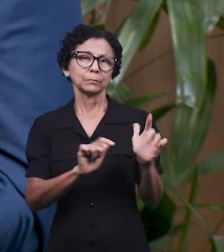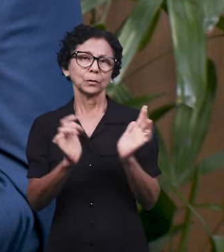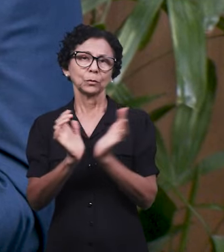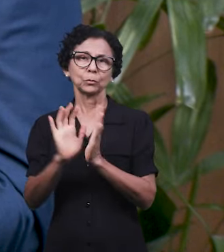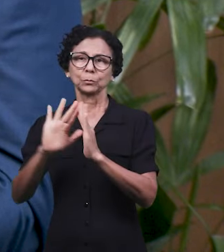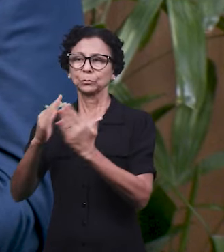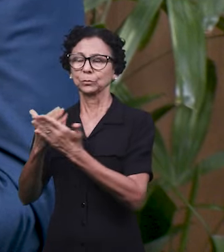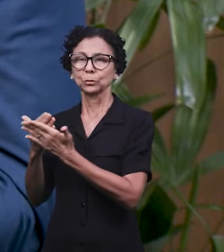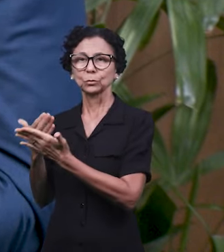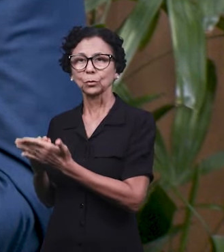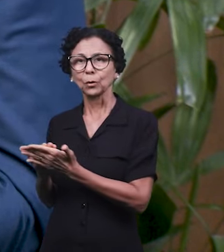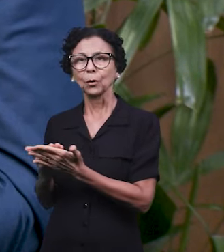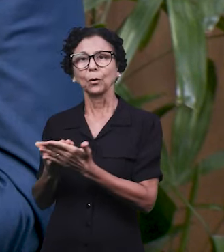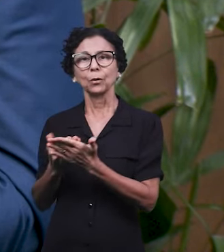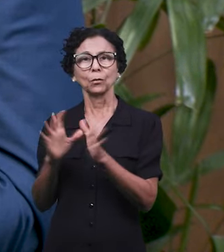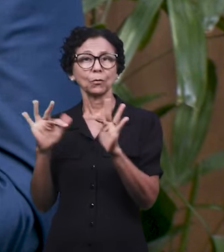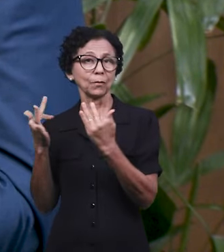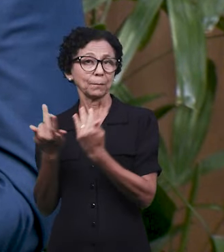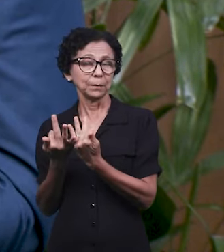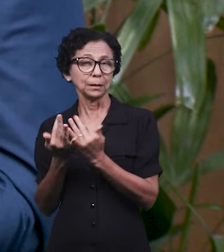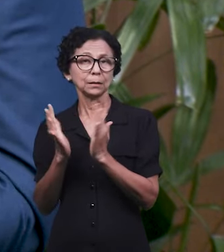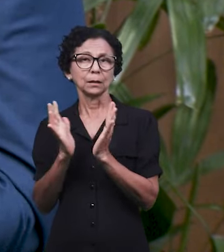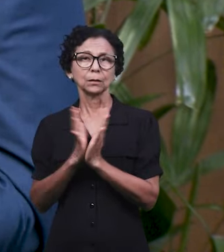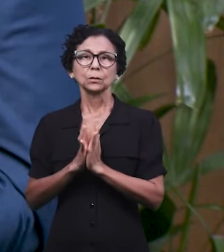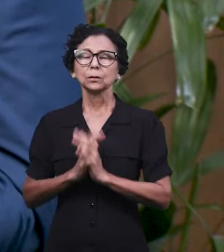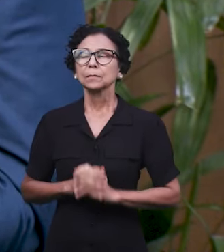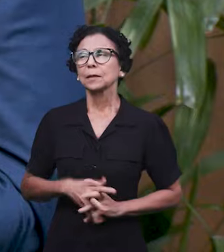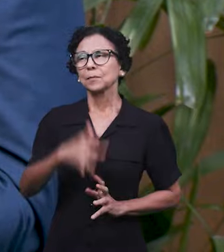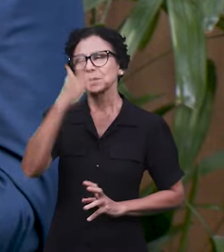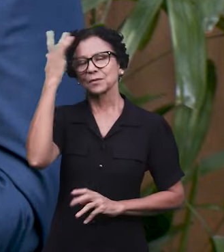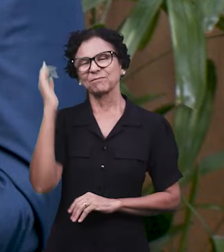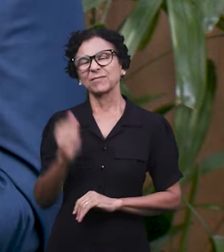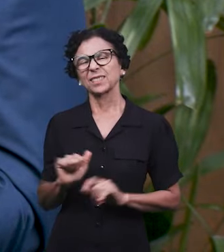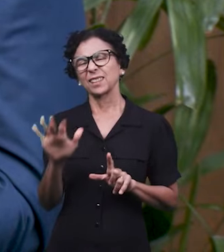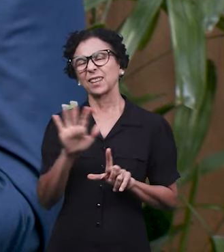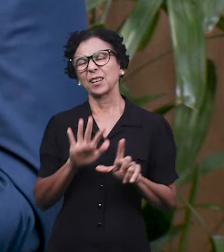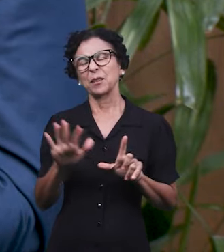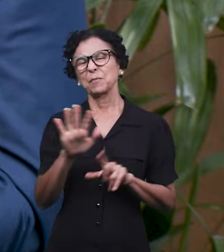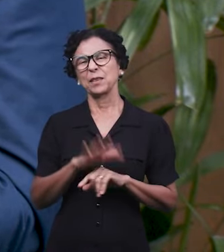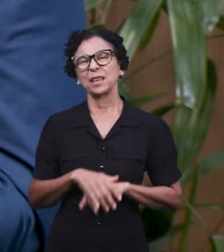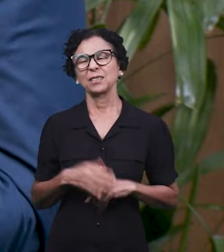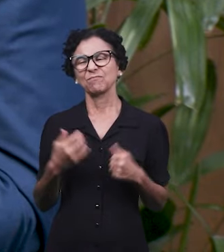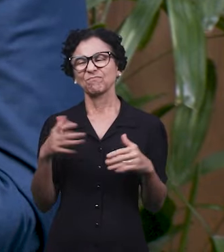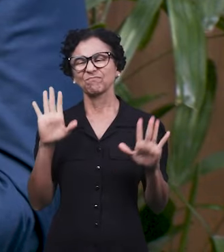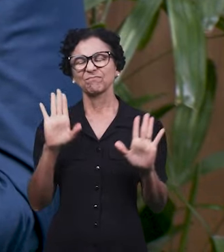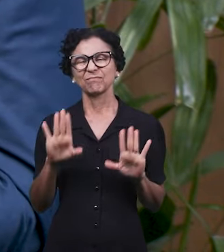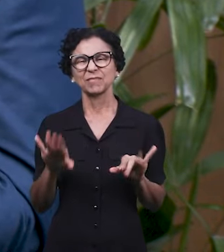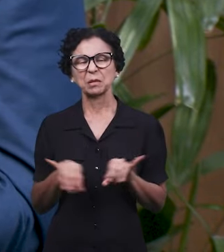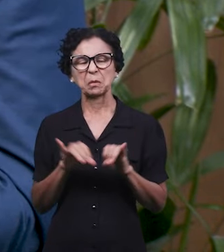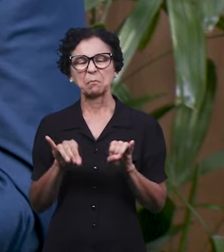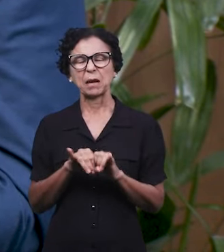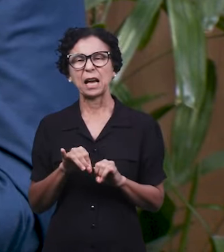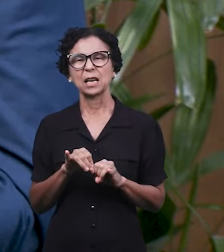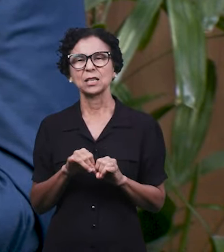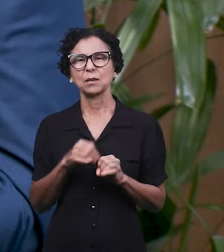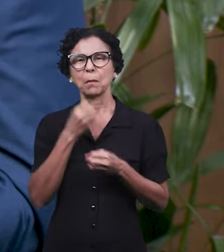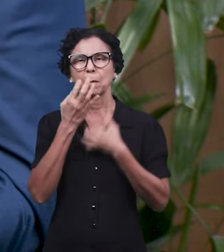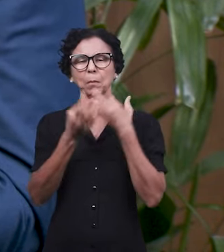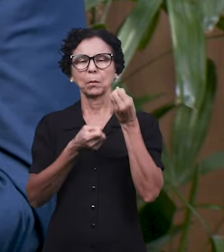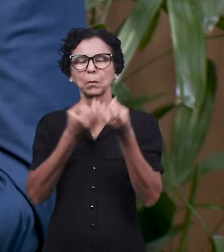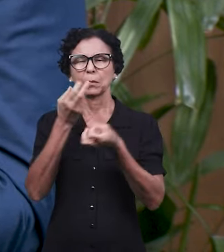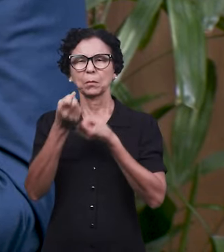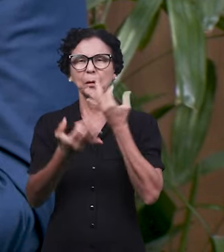de trabalho ou um grupo de escola ou um grupo da família às vezes a pessoa pode achar que aquele ambiente ali ela pode falar tudo mas na verdade não né